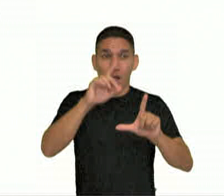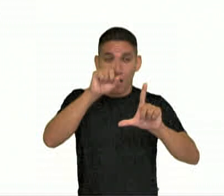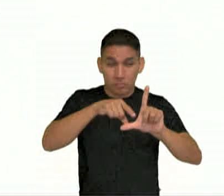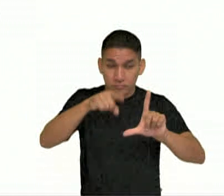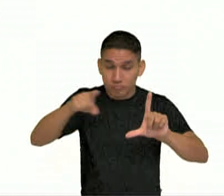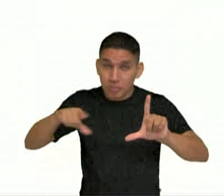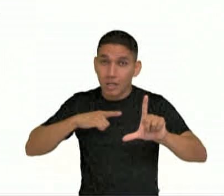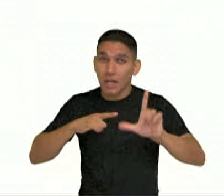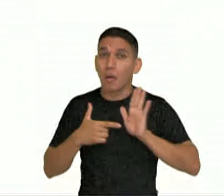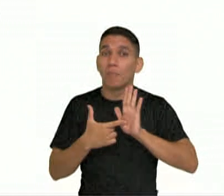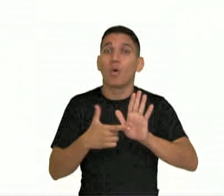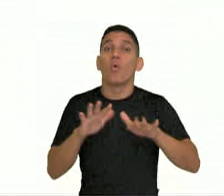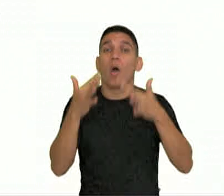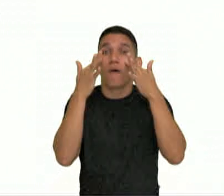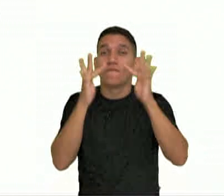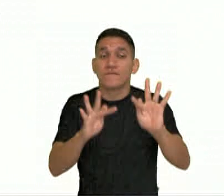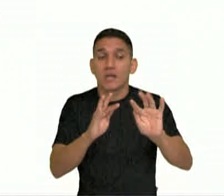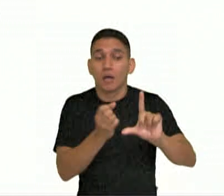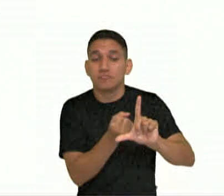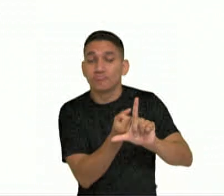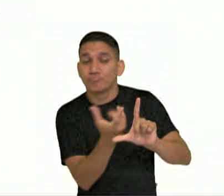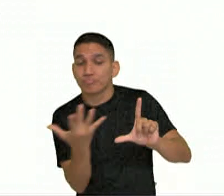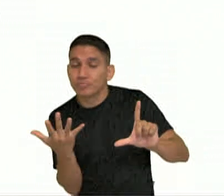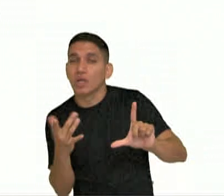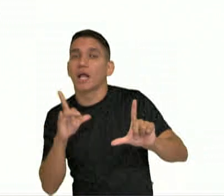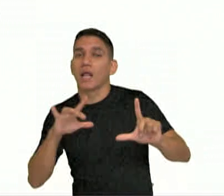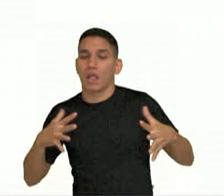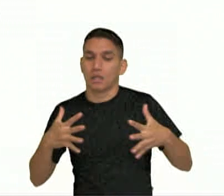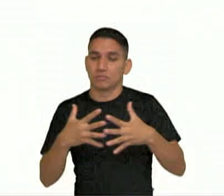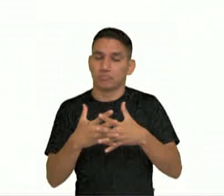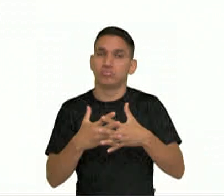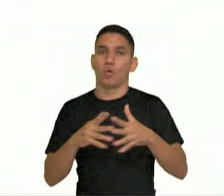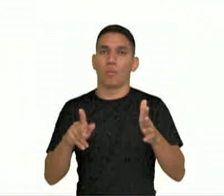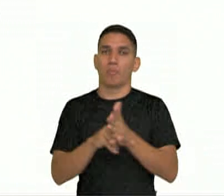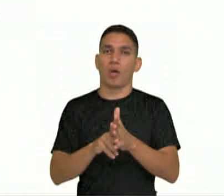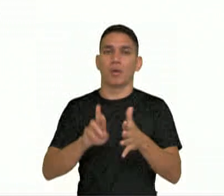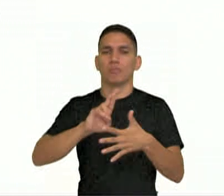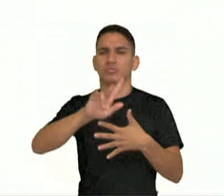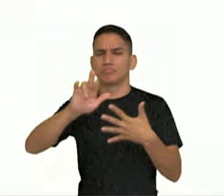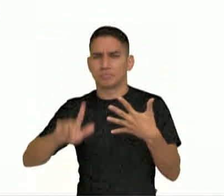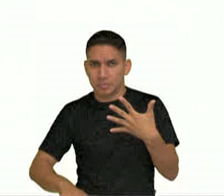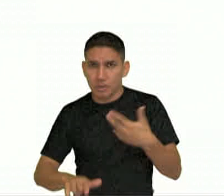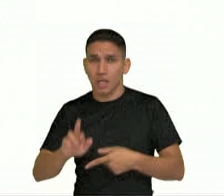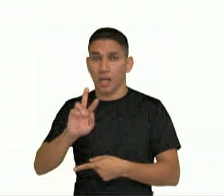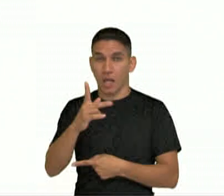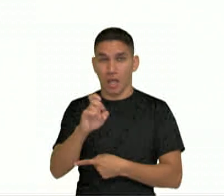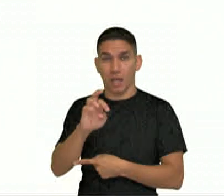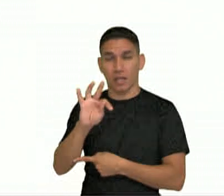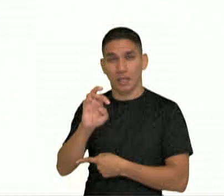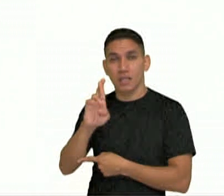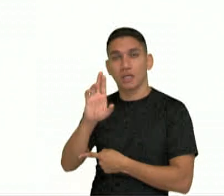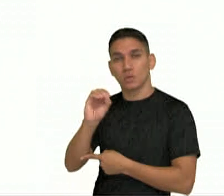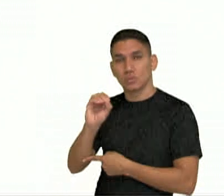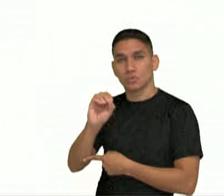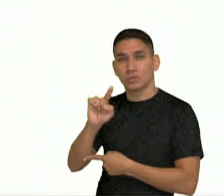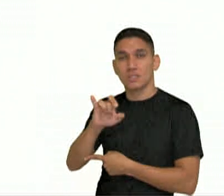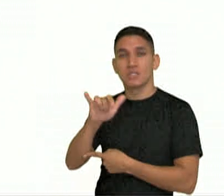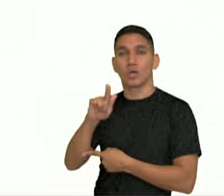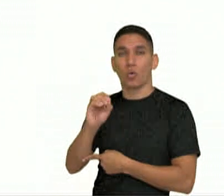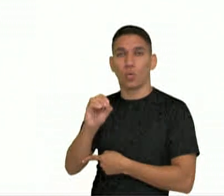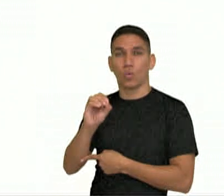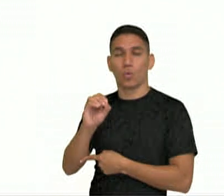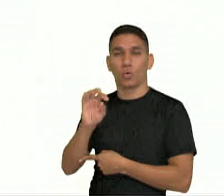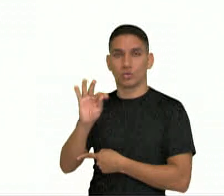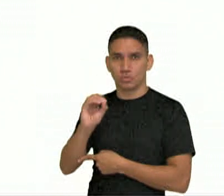de classes fenotípicas nos descendentes do cruzamento entre heterozigotos. Nesse gráfico, os indivíduos Pzão,